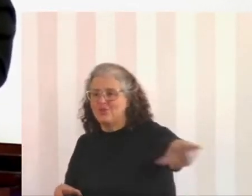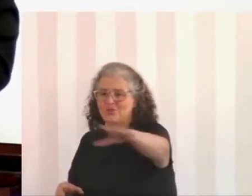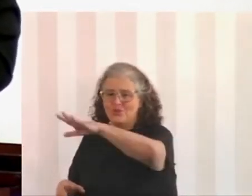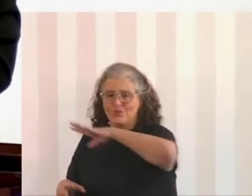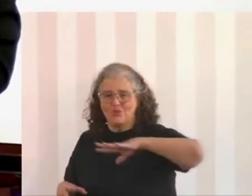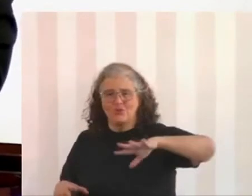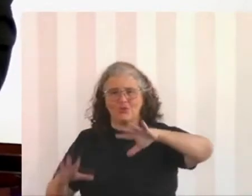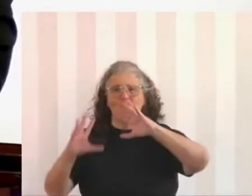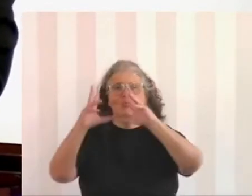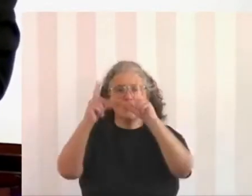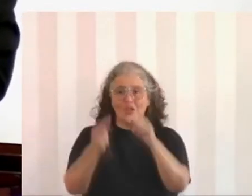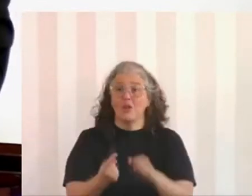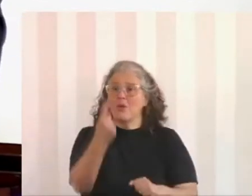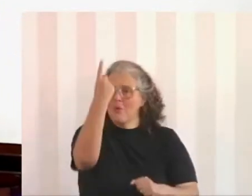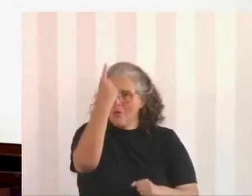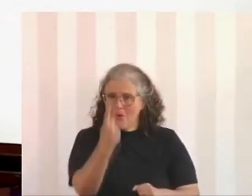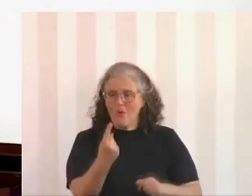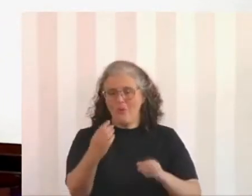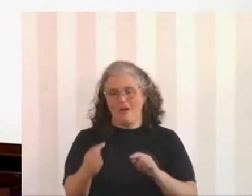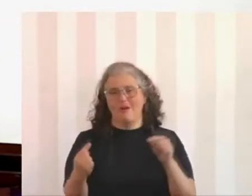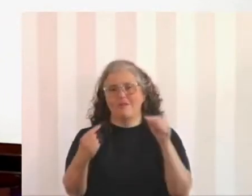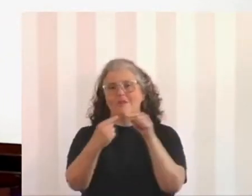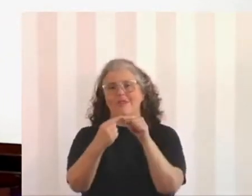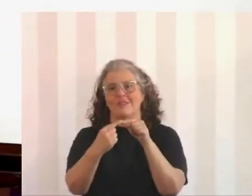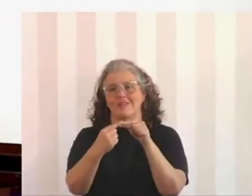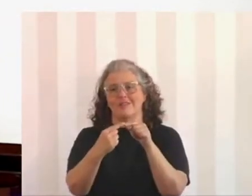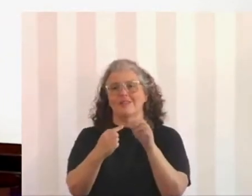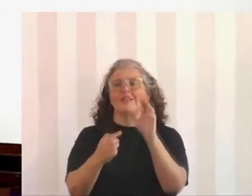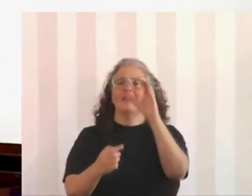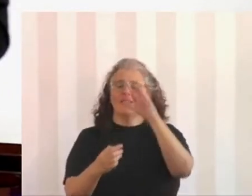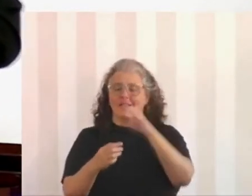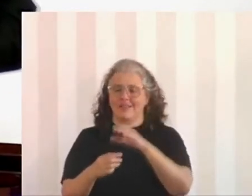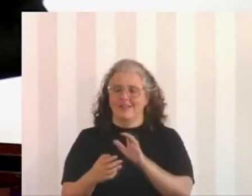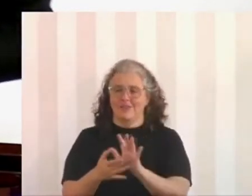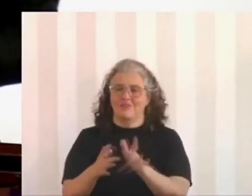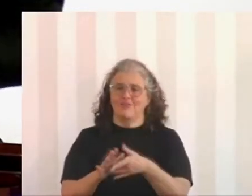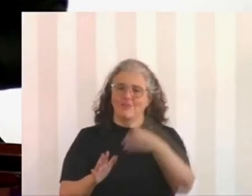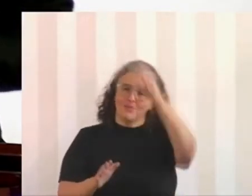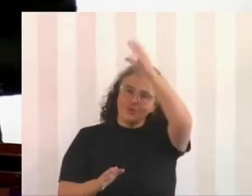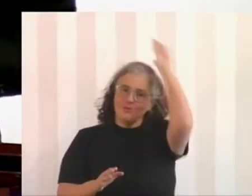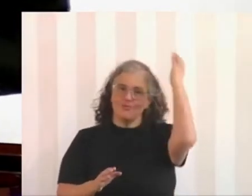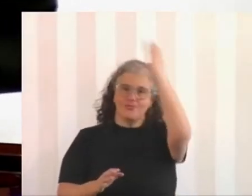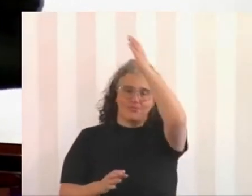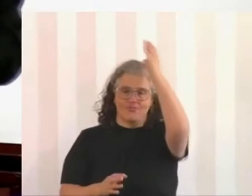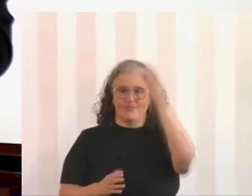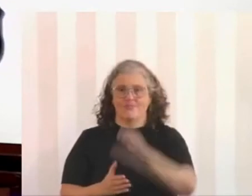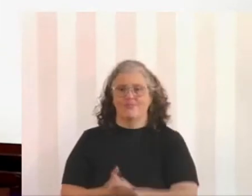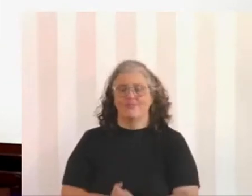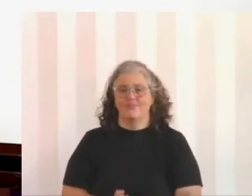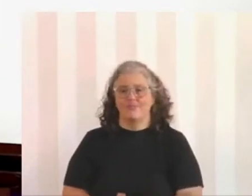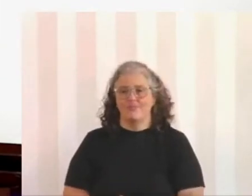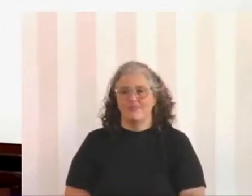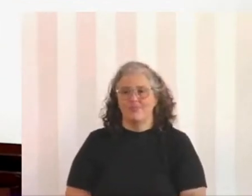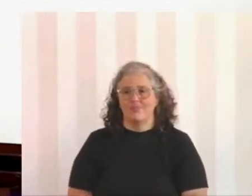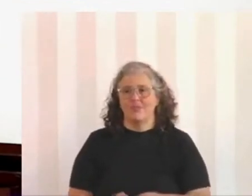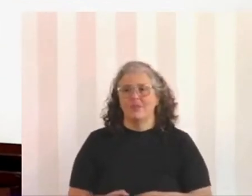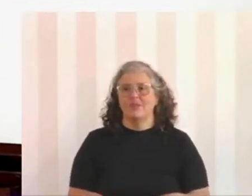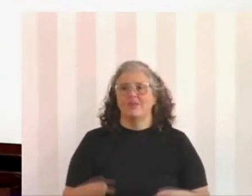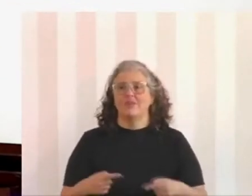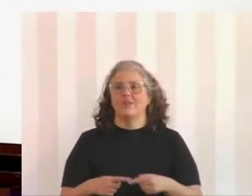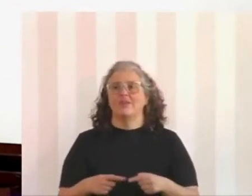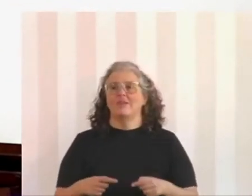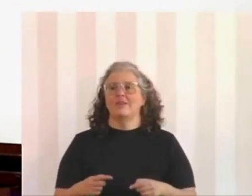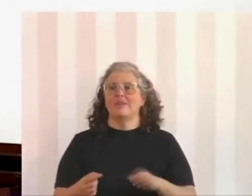Jesus. Então nós temos que trabalhar contra isso, para que a igreja se fortaleça. Não é grupo que vai fortalecer a igreja, mas é